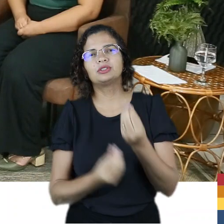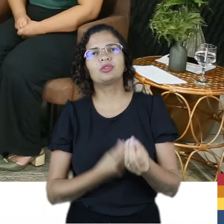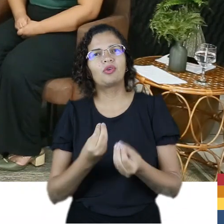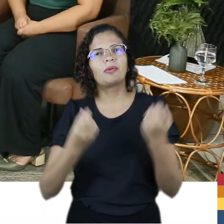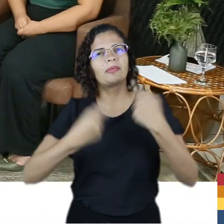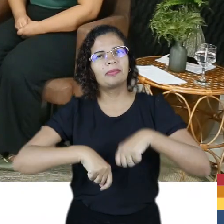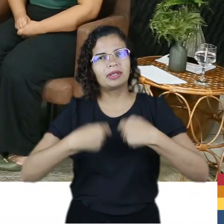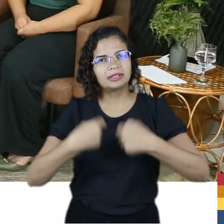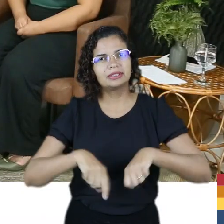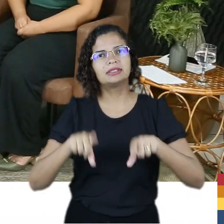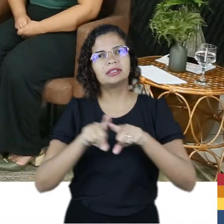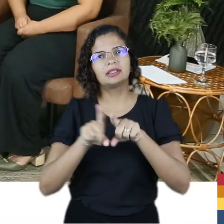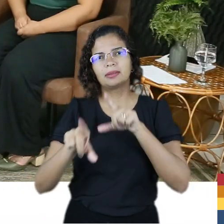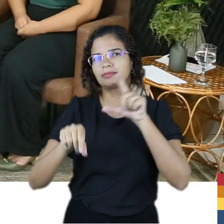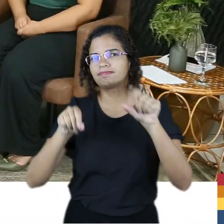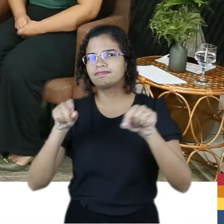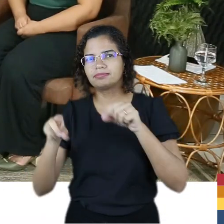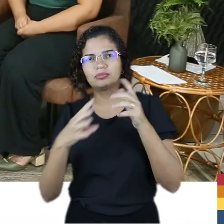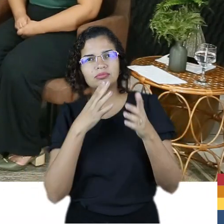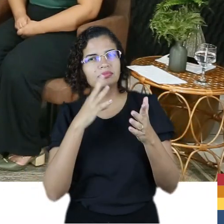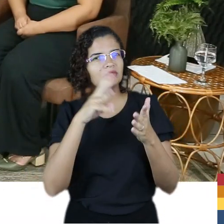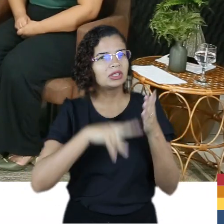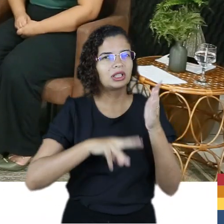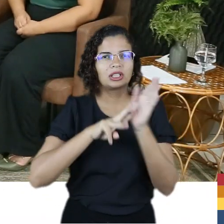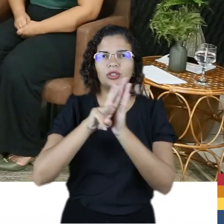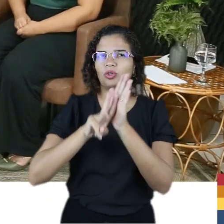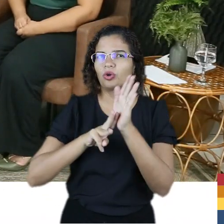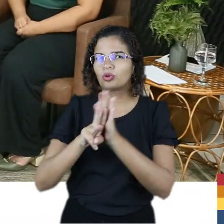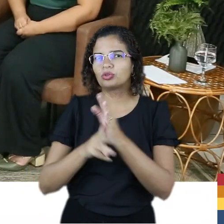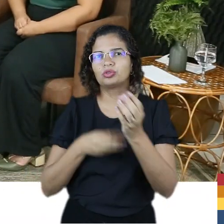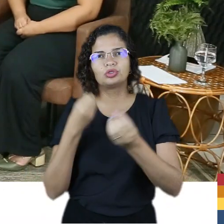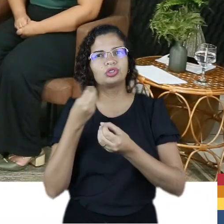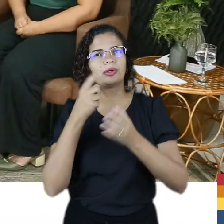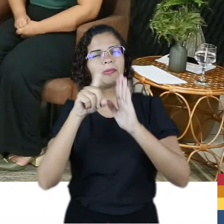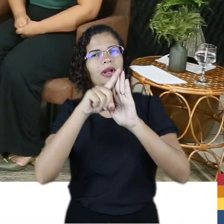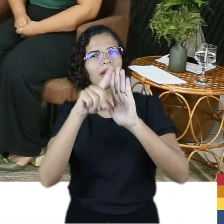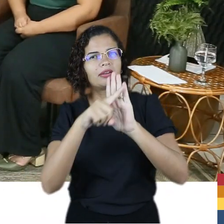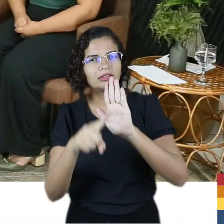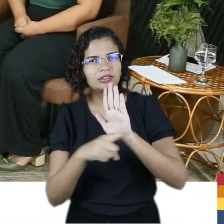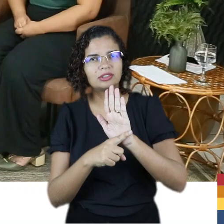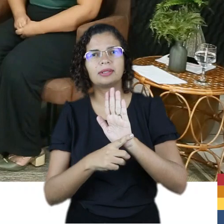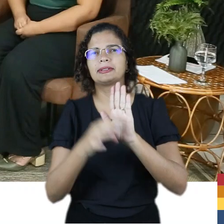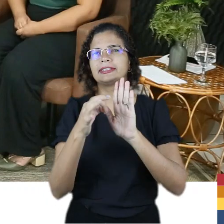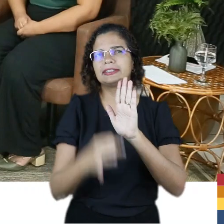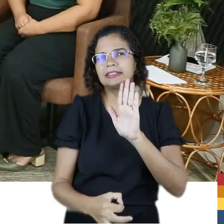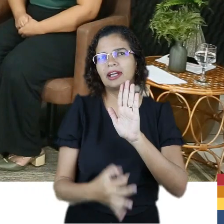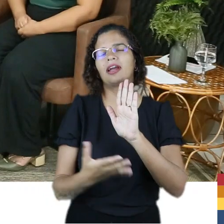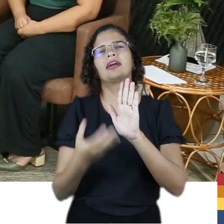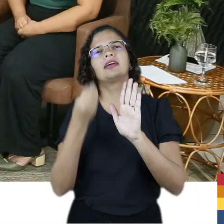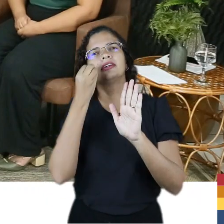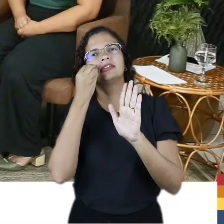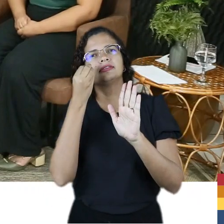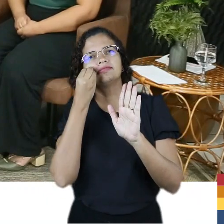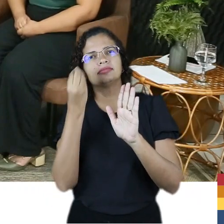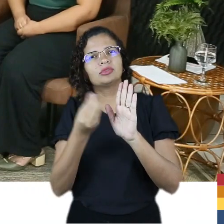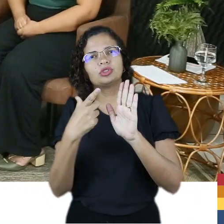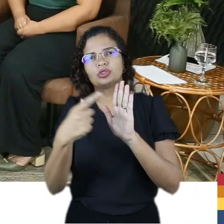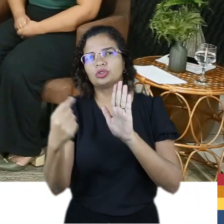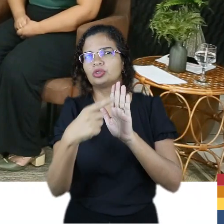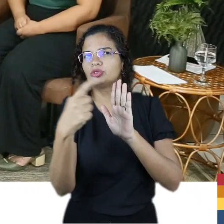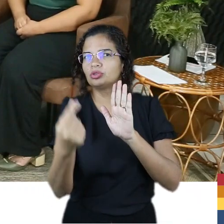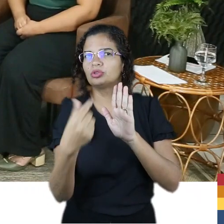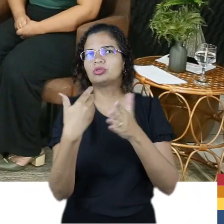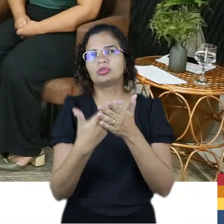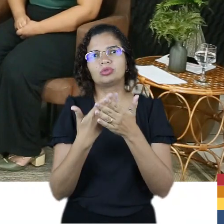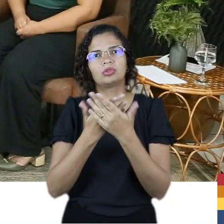metodologias de um planejamento assertivo né destacando o papel do estudante dando a esse estudante